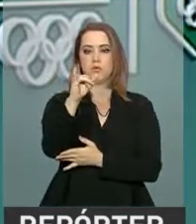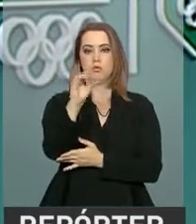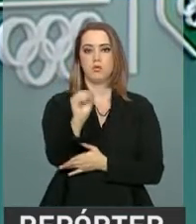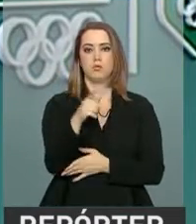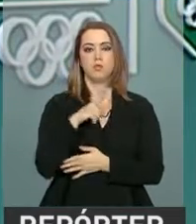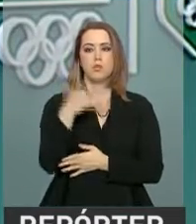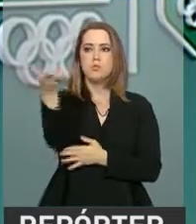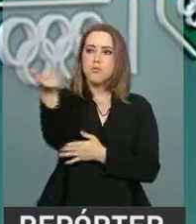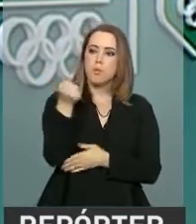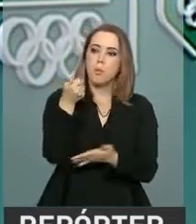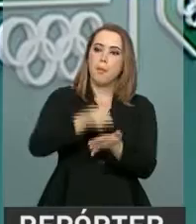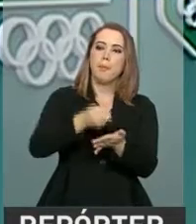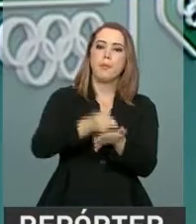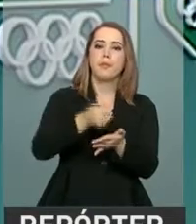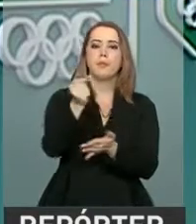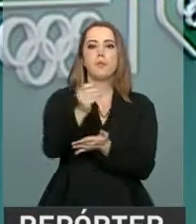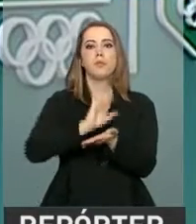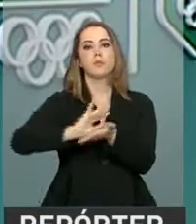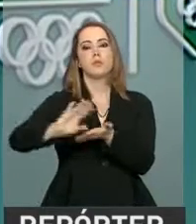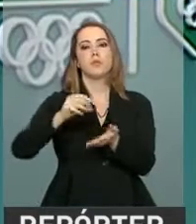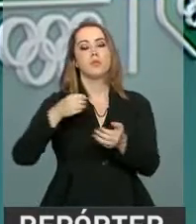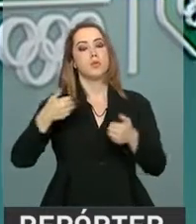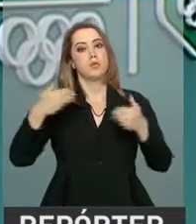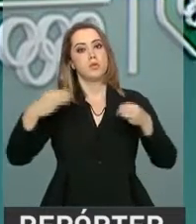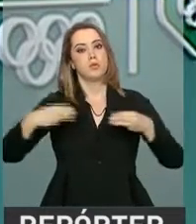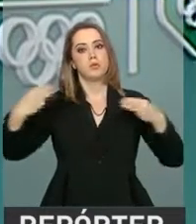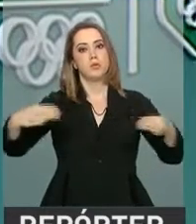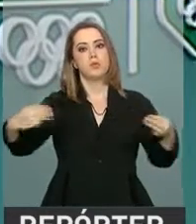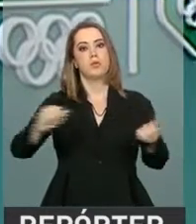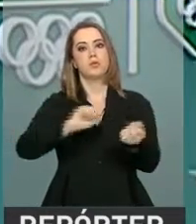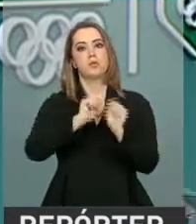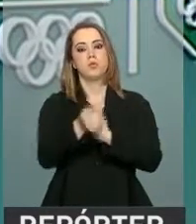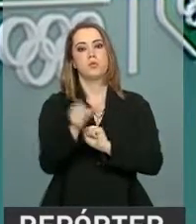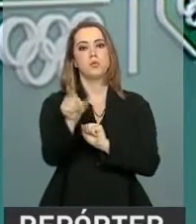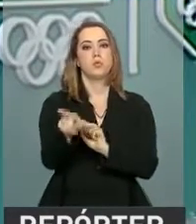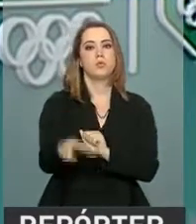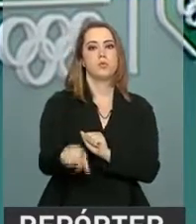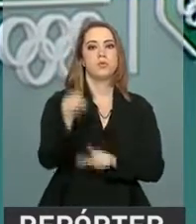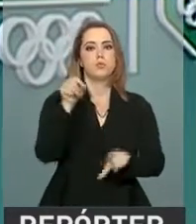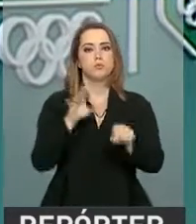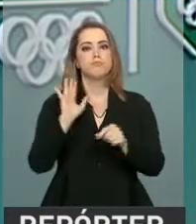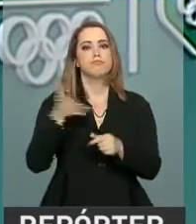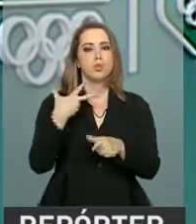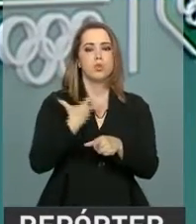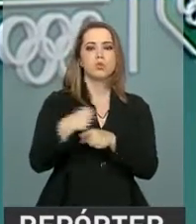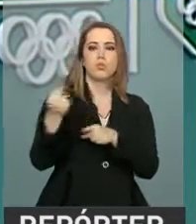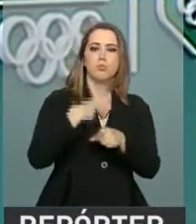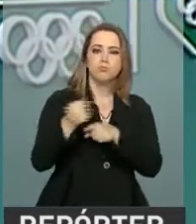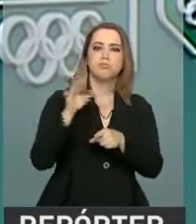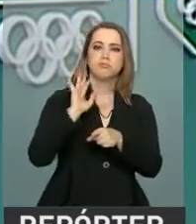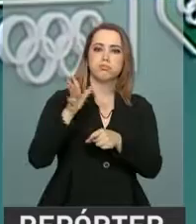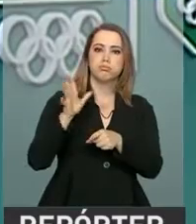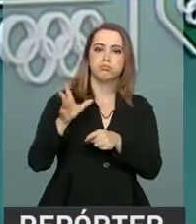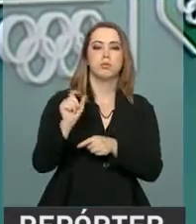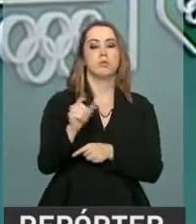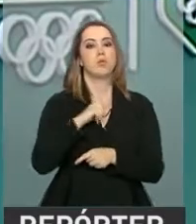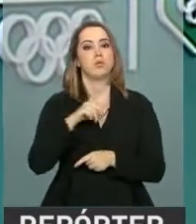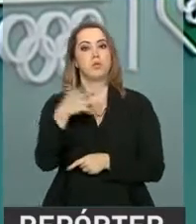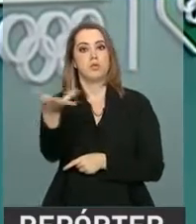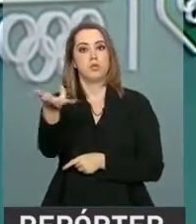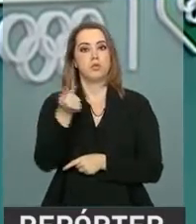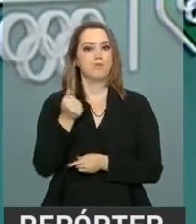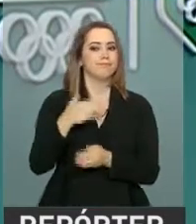dinheiro concedido pelo Ministério do Esporte aos atletas melhor colocados nas suas categorias. O Bolsa Pódio é considerado a